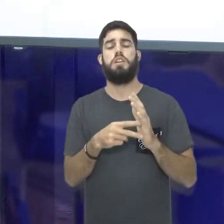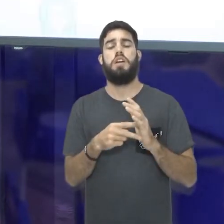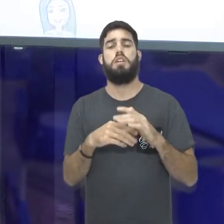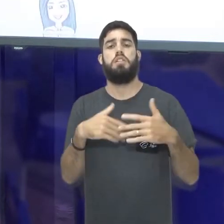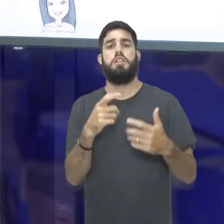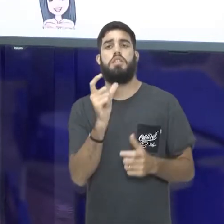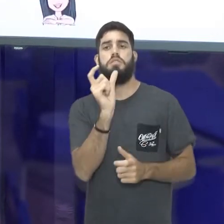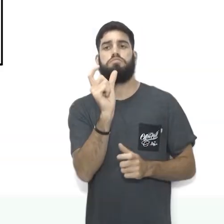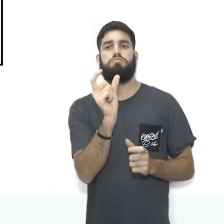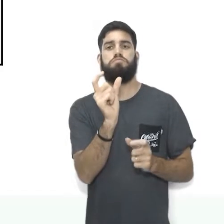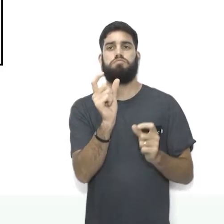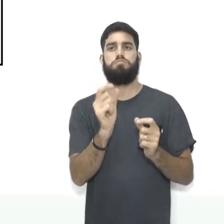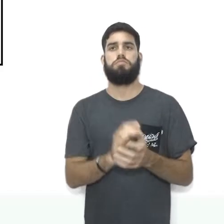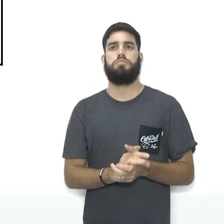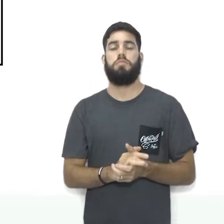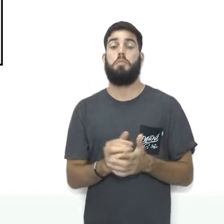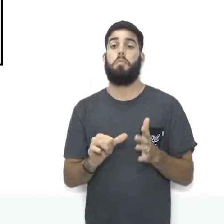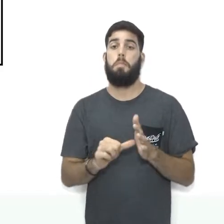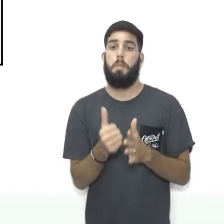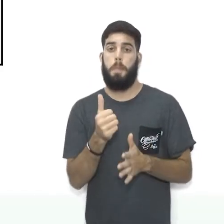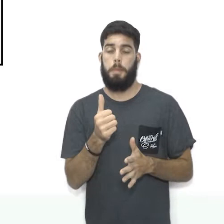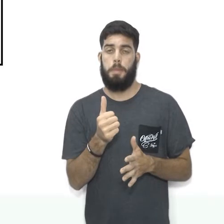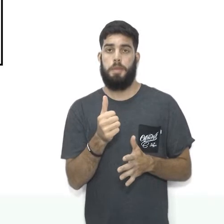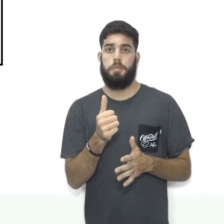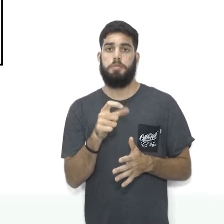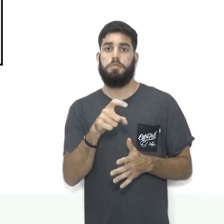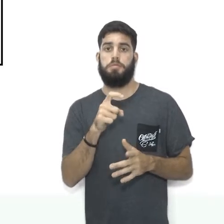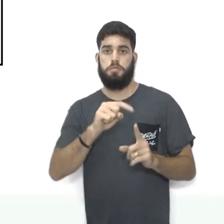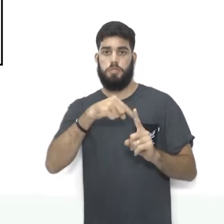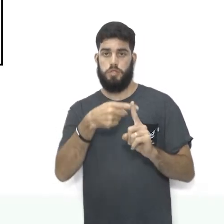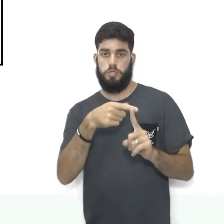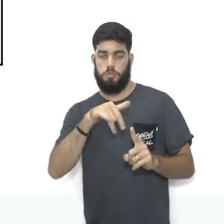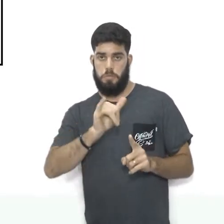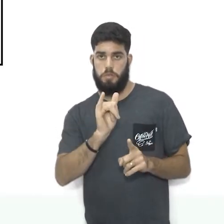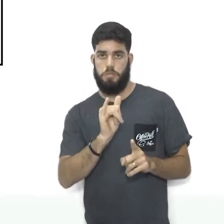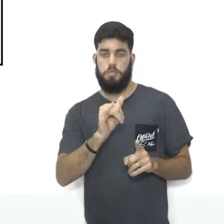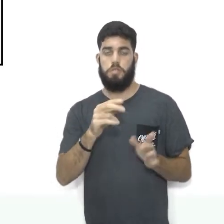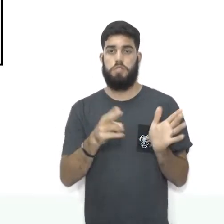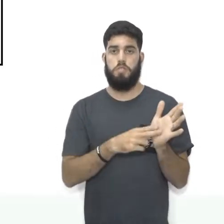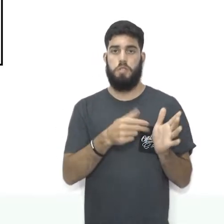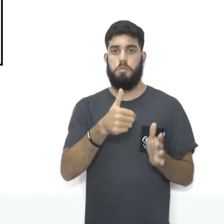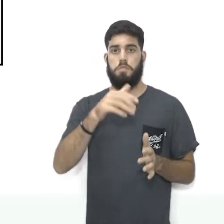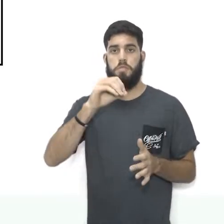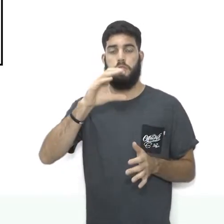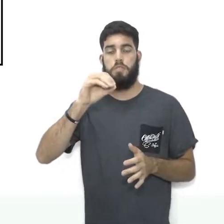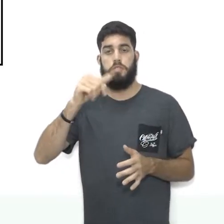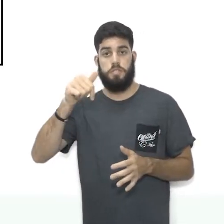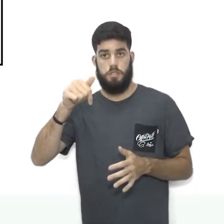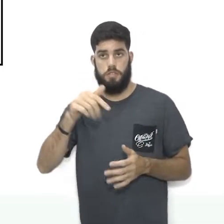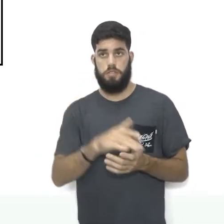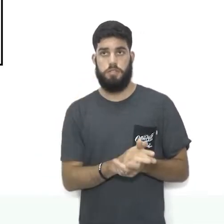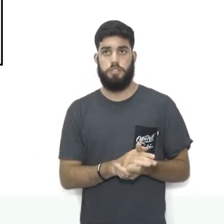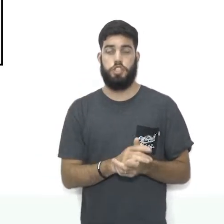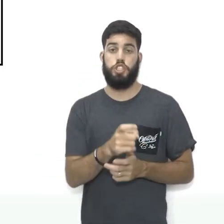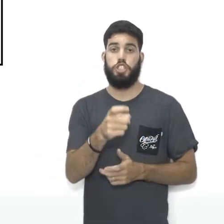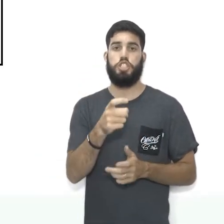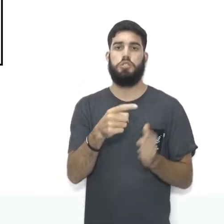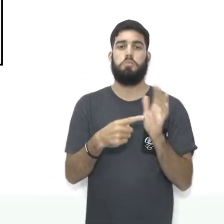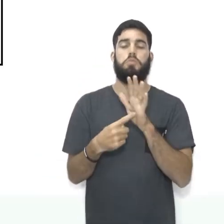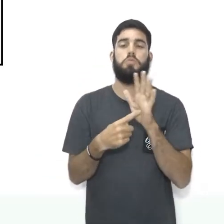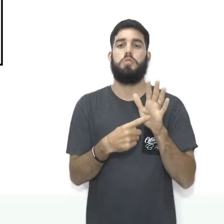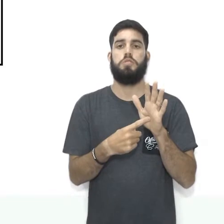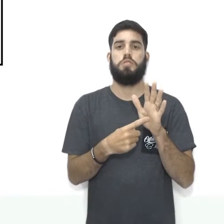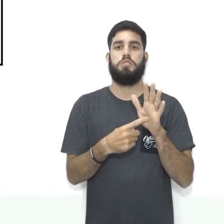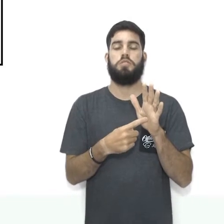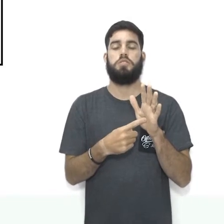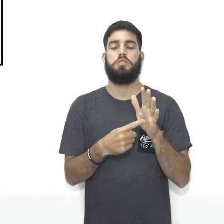você encontrou? Na primeira expressão, nós temos aqui x mais y, que é igual a 1.007, onde x ele vai indicar o número